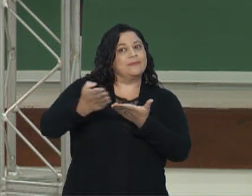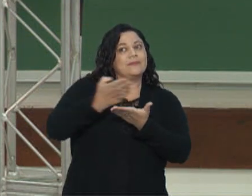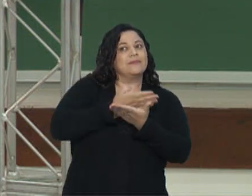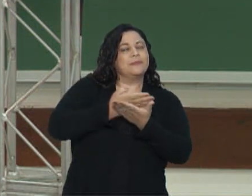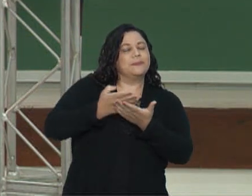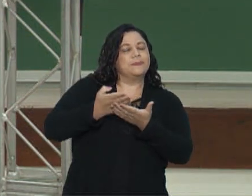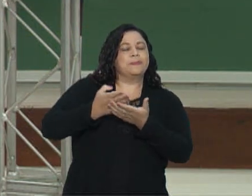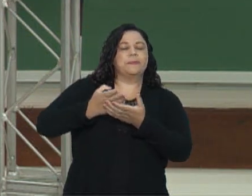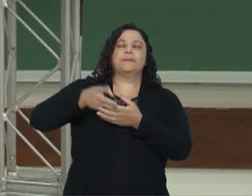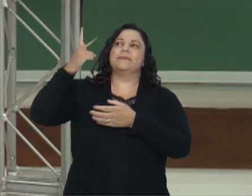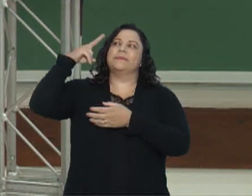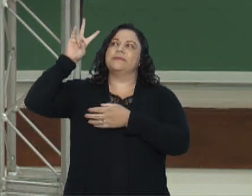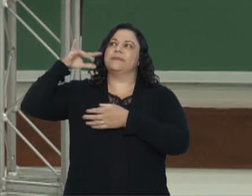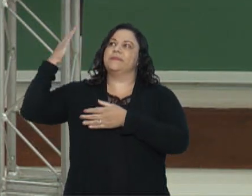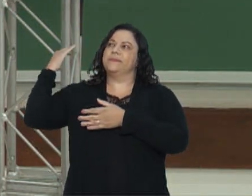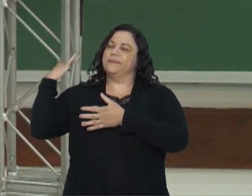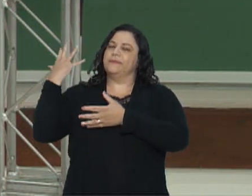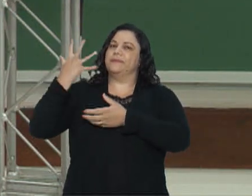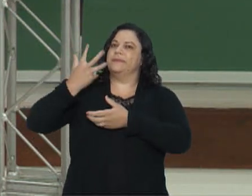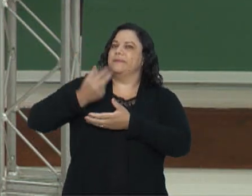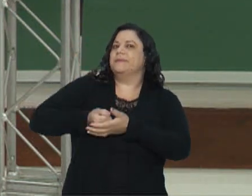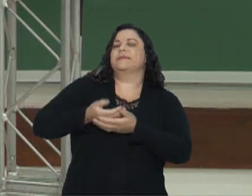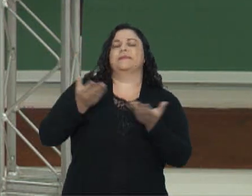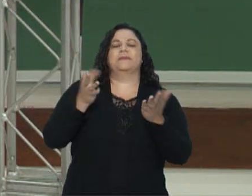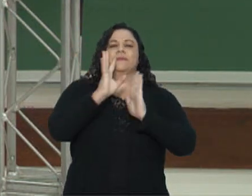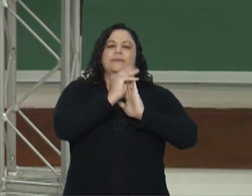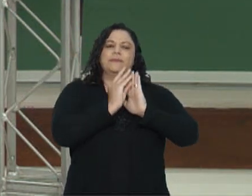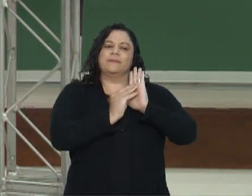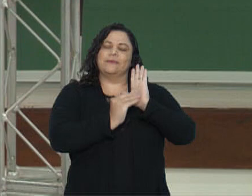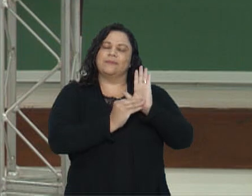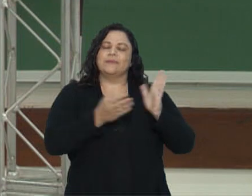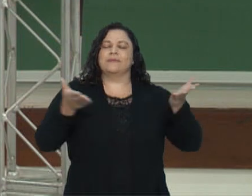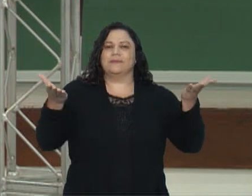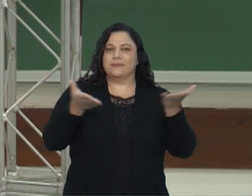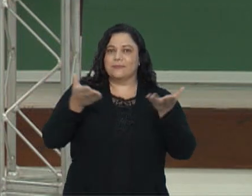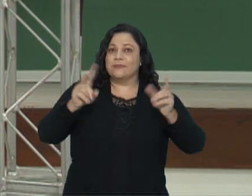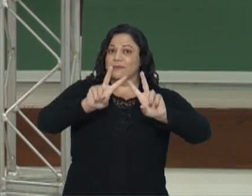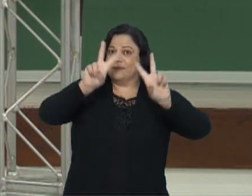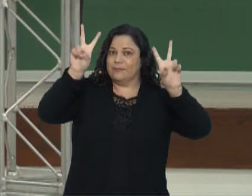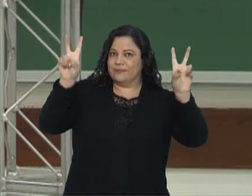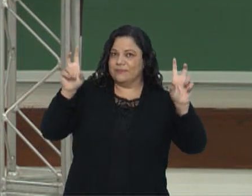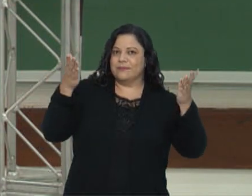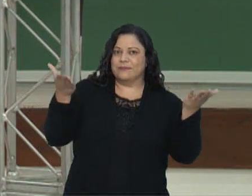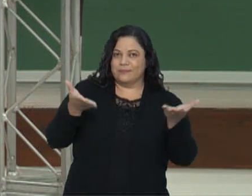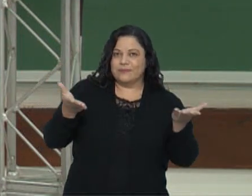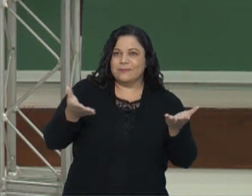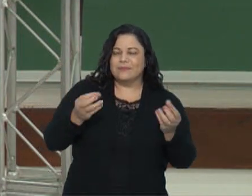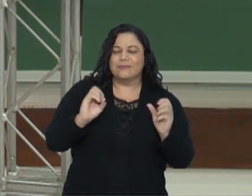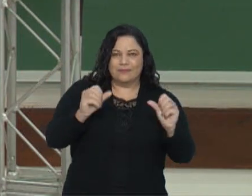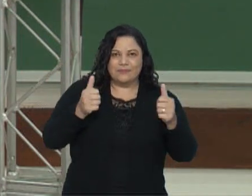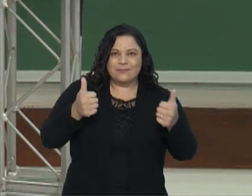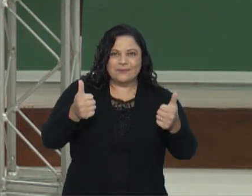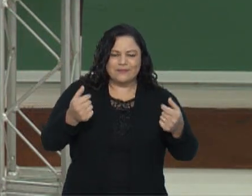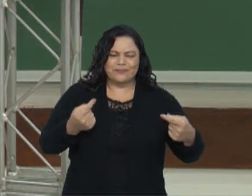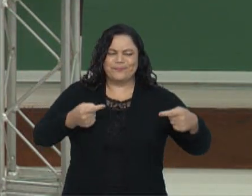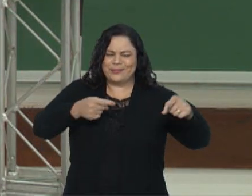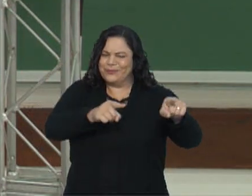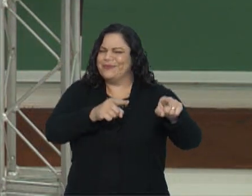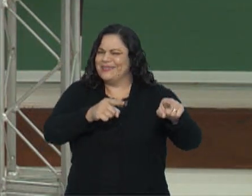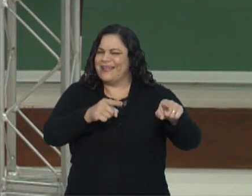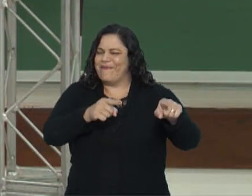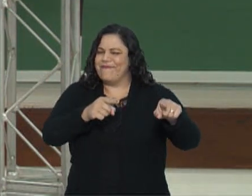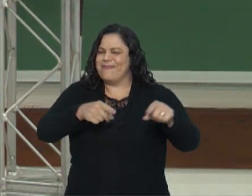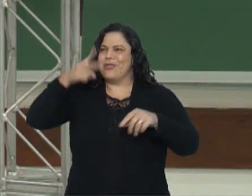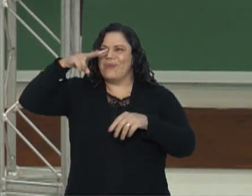revisão. Então, nós vamos revisar alguns conteúdos que nós abordamos no decorrer dessas nossas aulas, ok? Vocês topam o nosso desafio? E